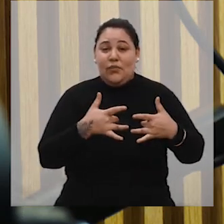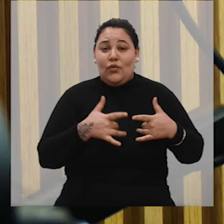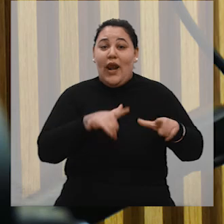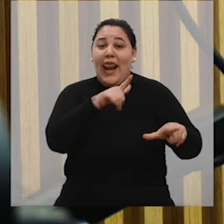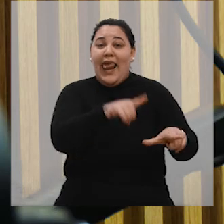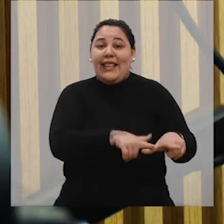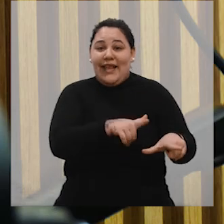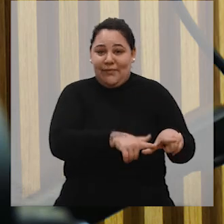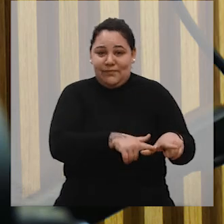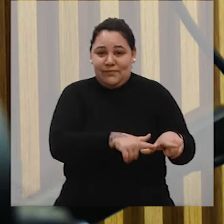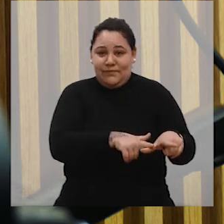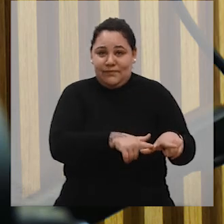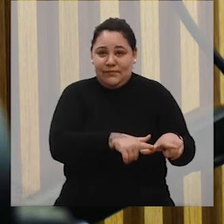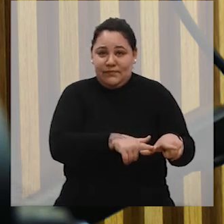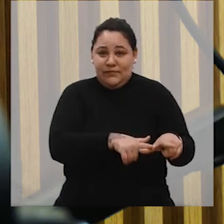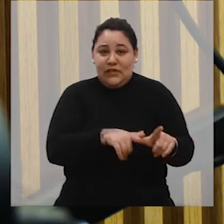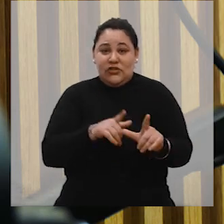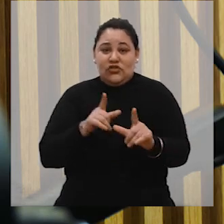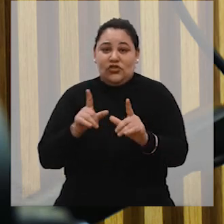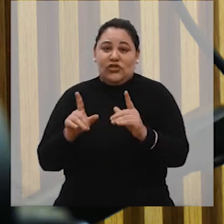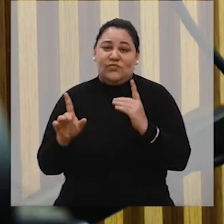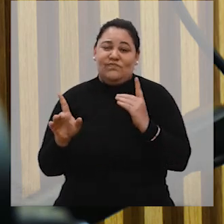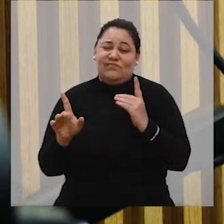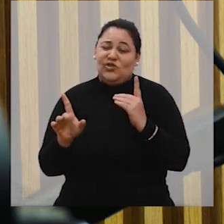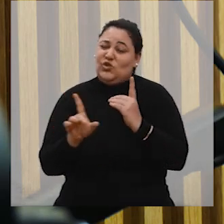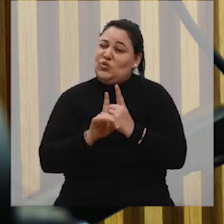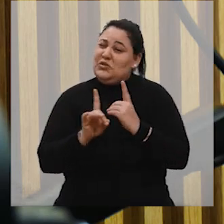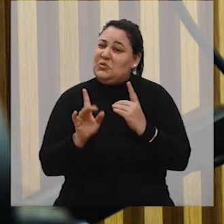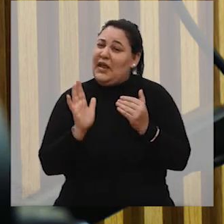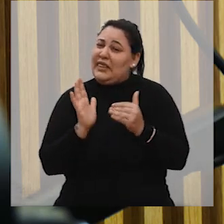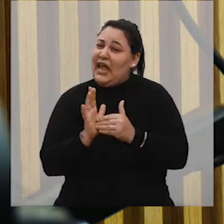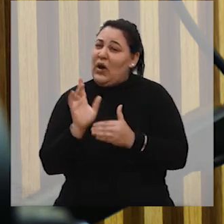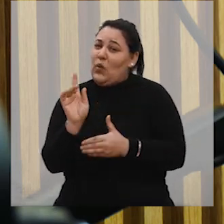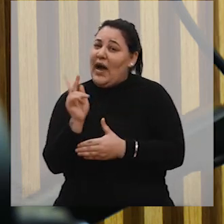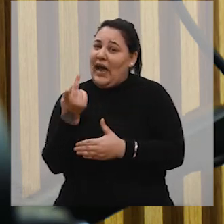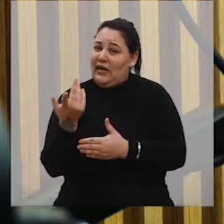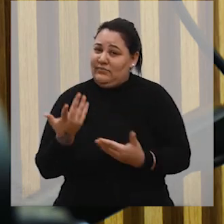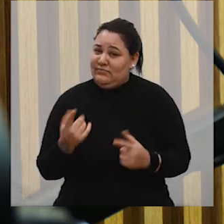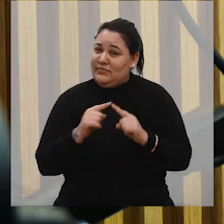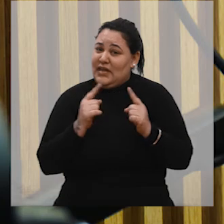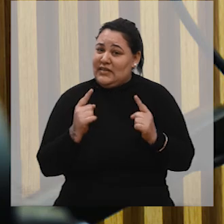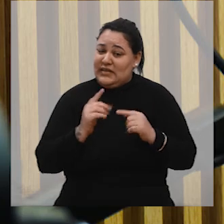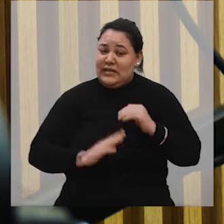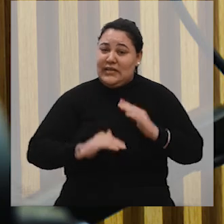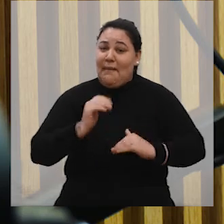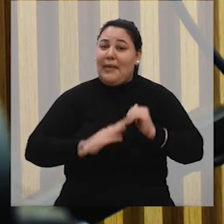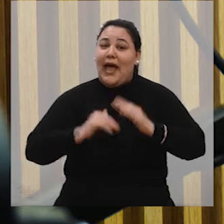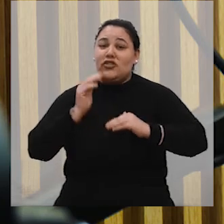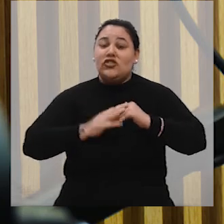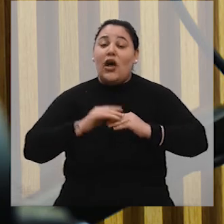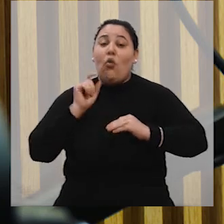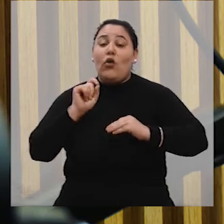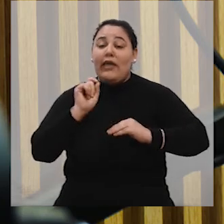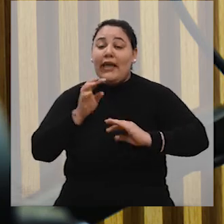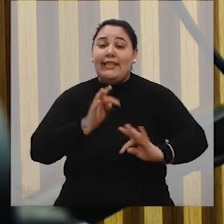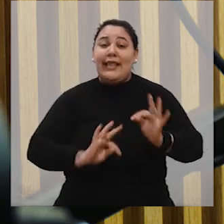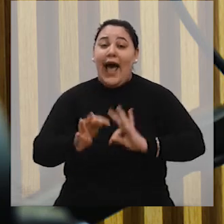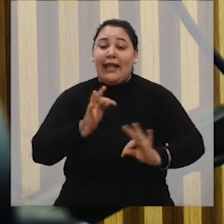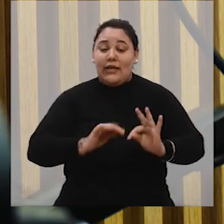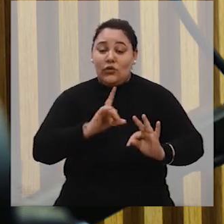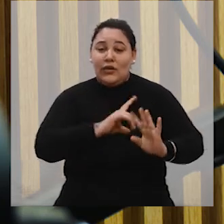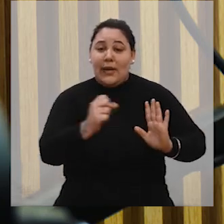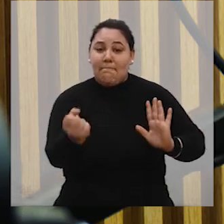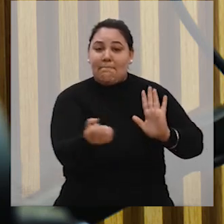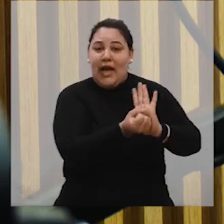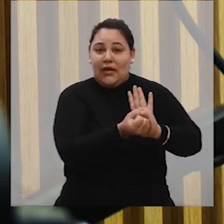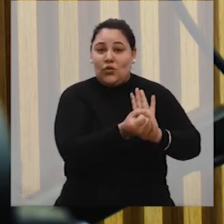tem descoberto até o H, mas na prática o que a gente trata e o que tem impacto é